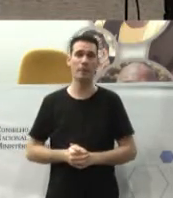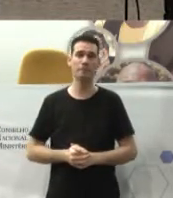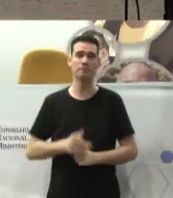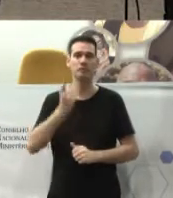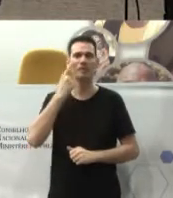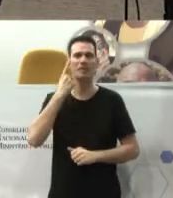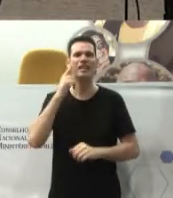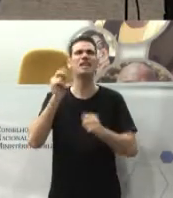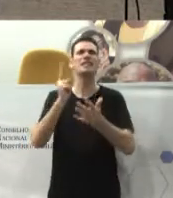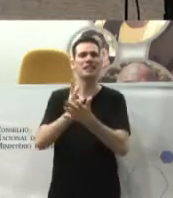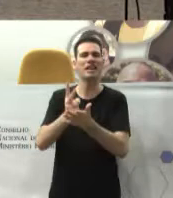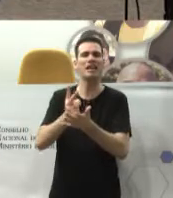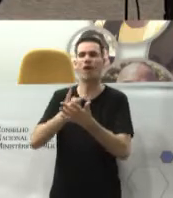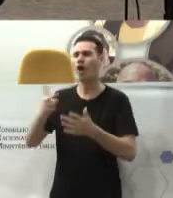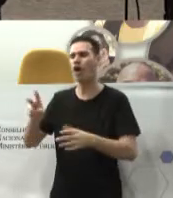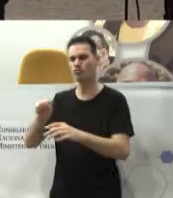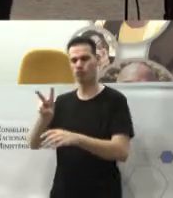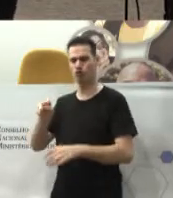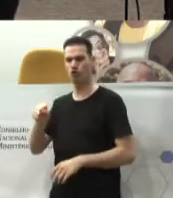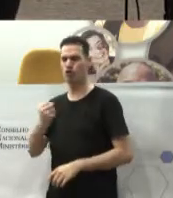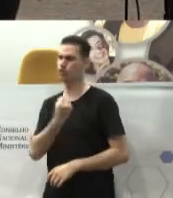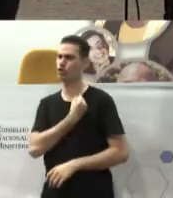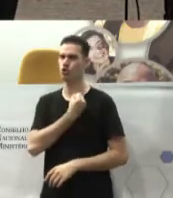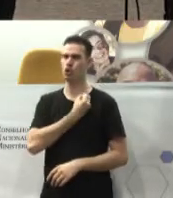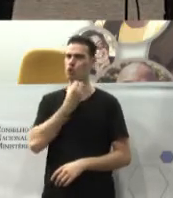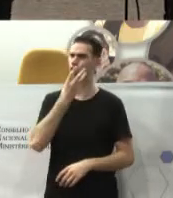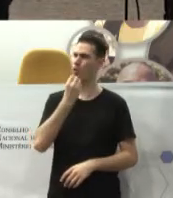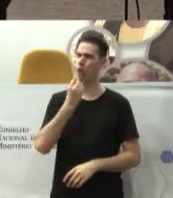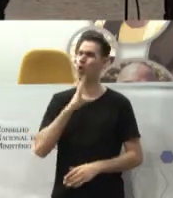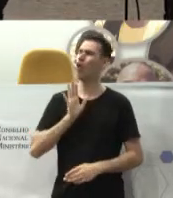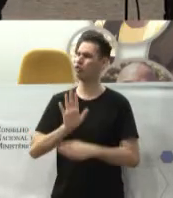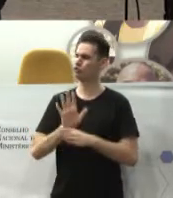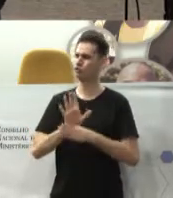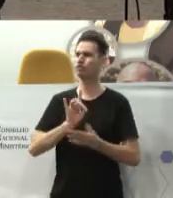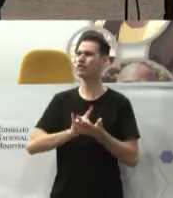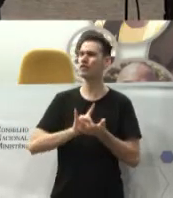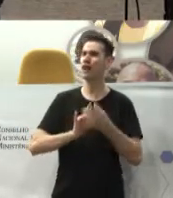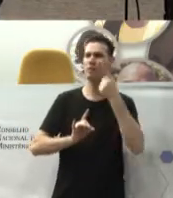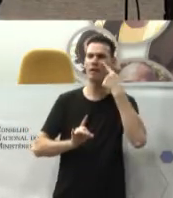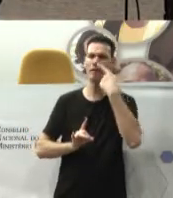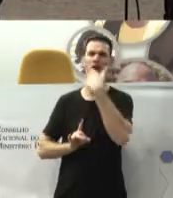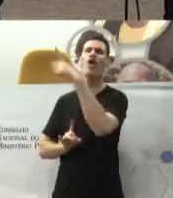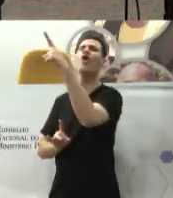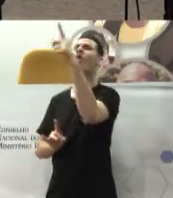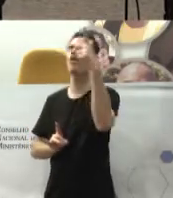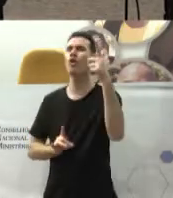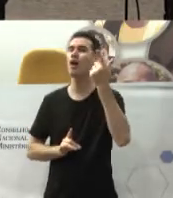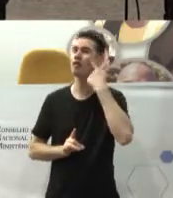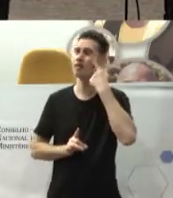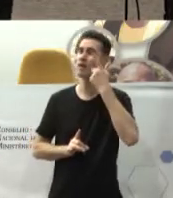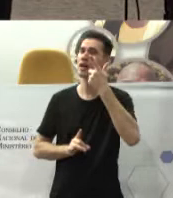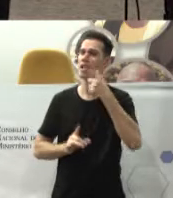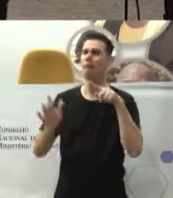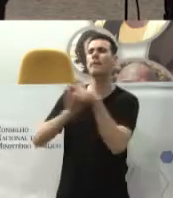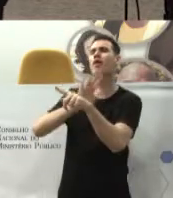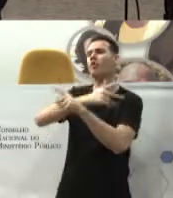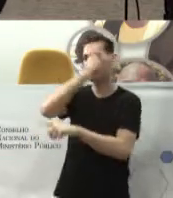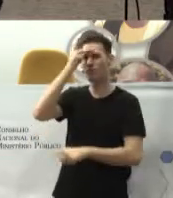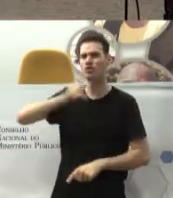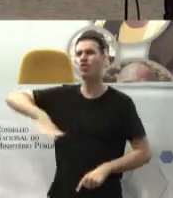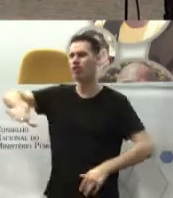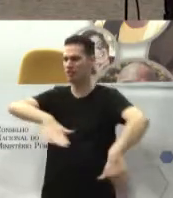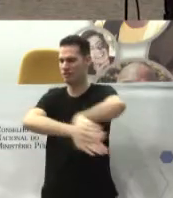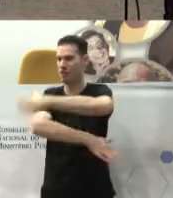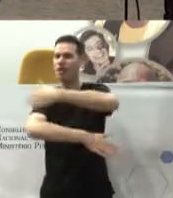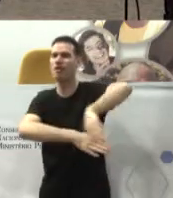bons números do SUS, aqui em Brasília, mas se formos em Porto Alegre, formos em Curitiba, qualquer local, paremos numa esquina e consultemos as pessoas que passam